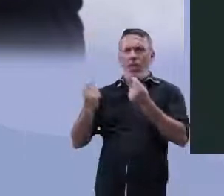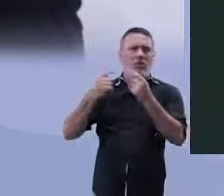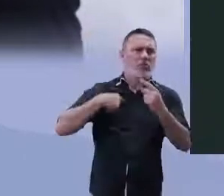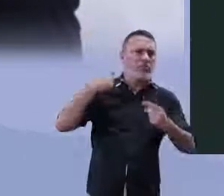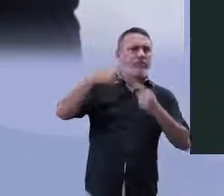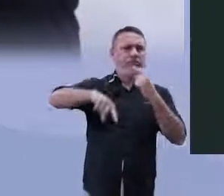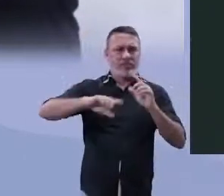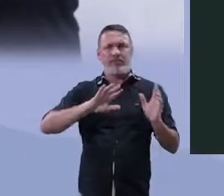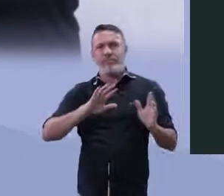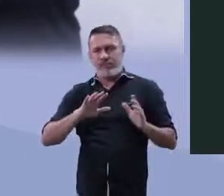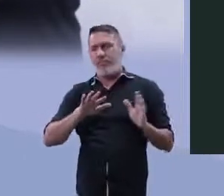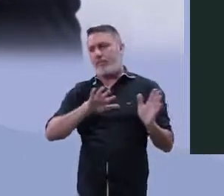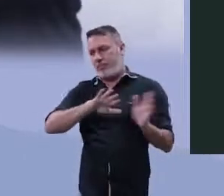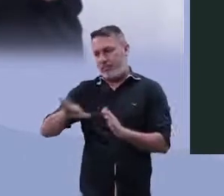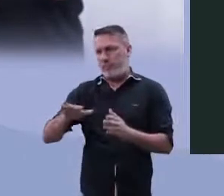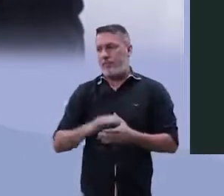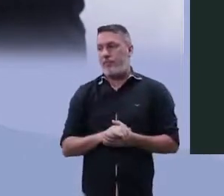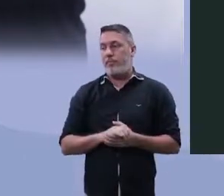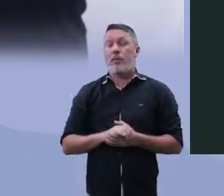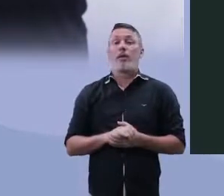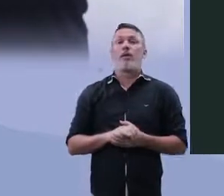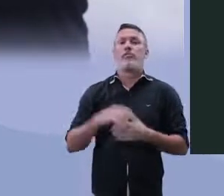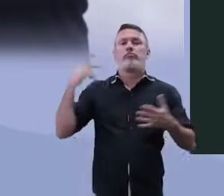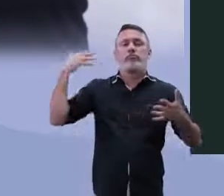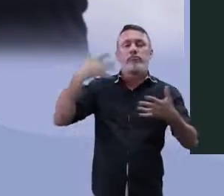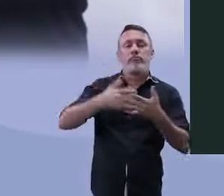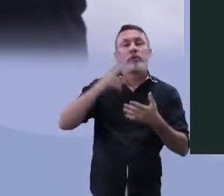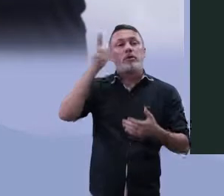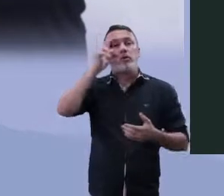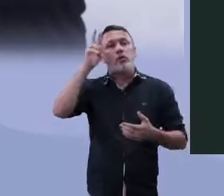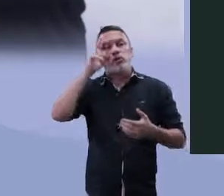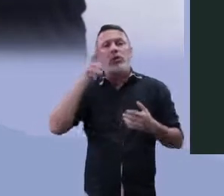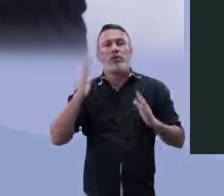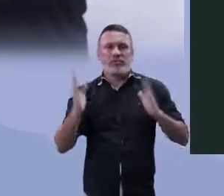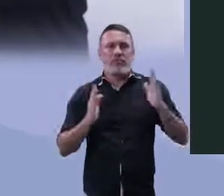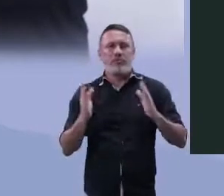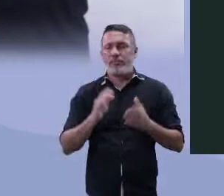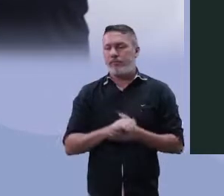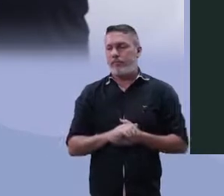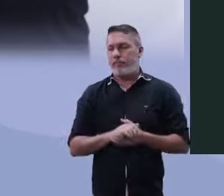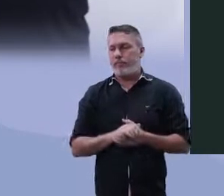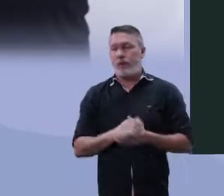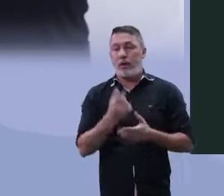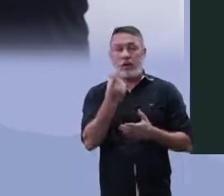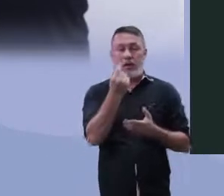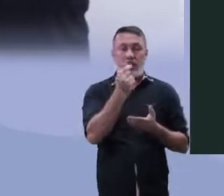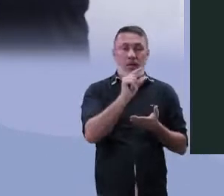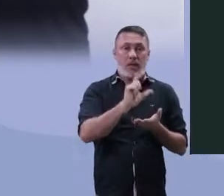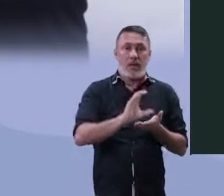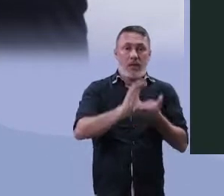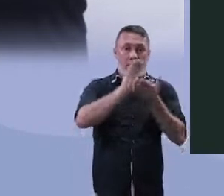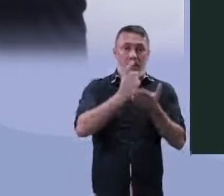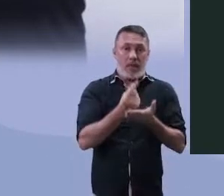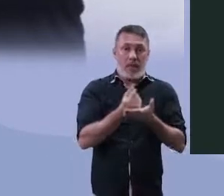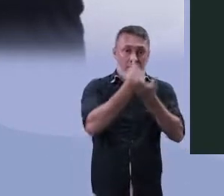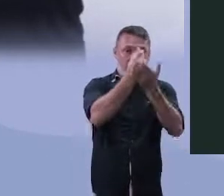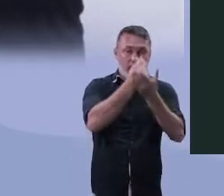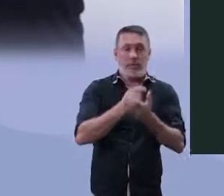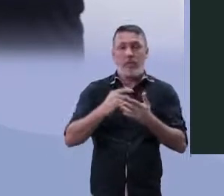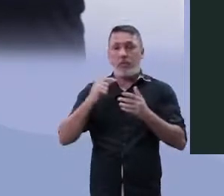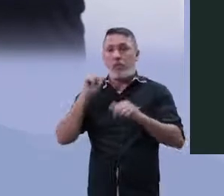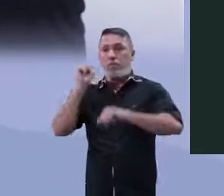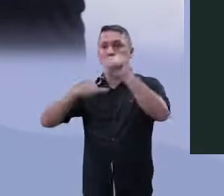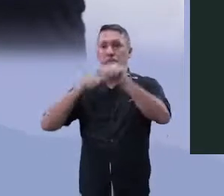pouco de história, como eu já havia colocado para vocês, né? Então, assim, capitalismo e Revolução Industrial, tá? A Revolução Industrial fez com